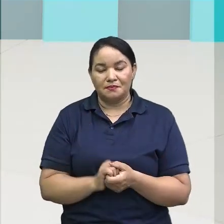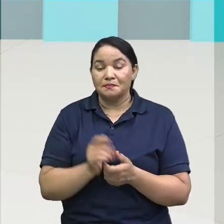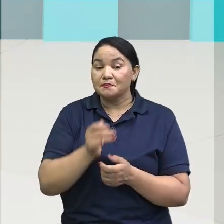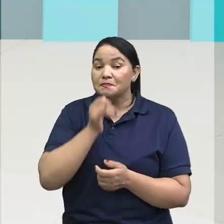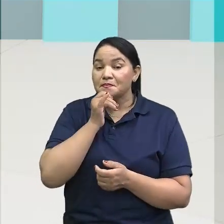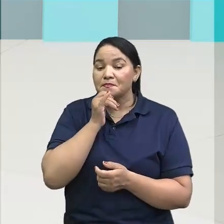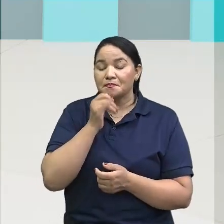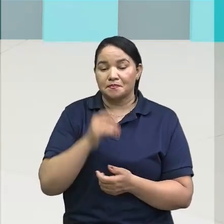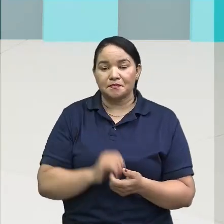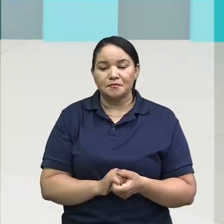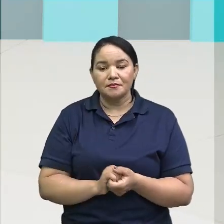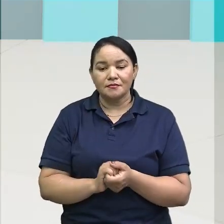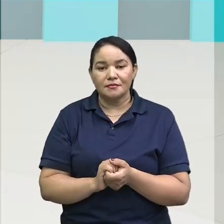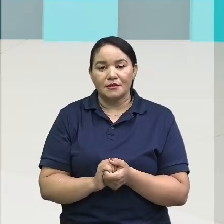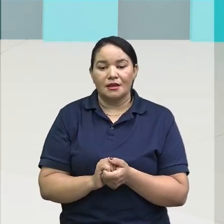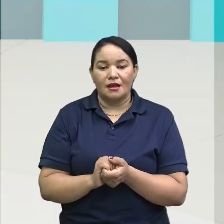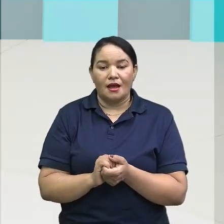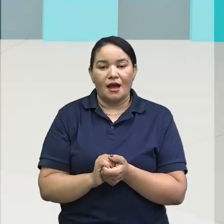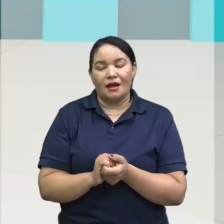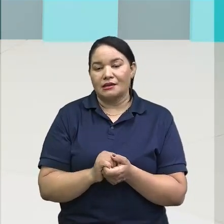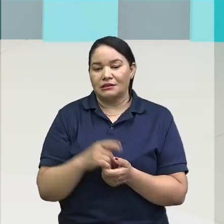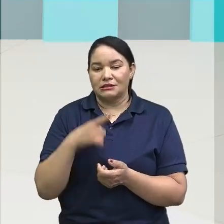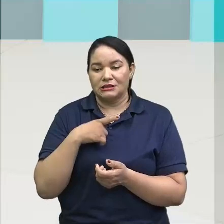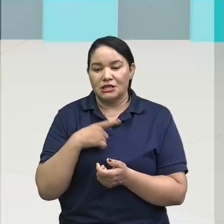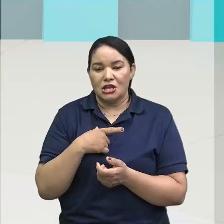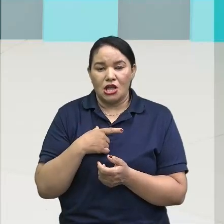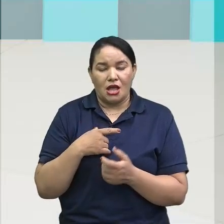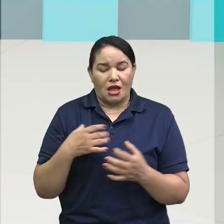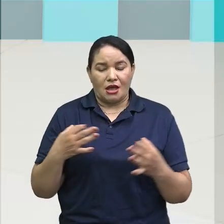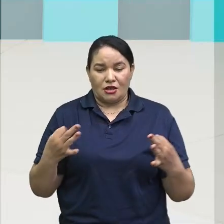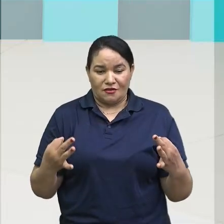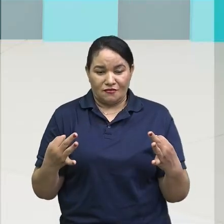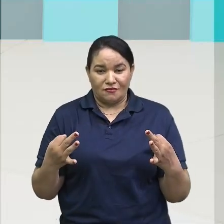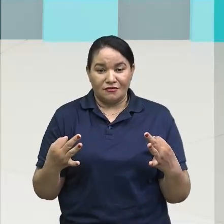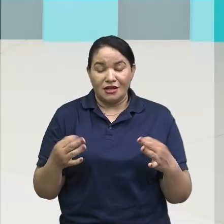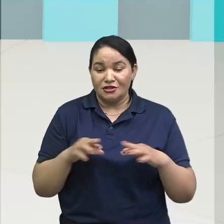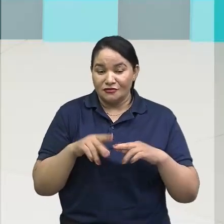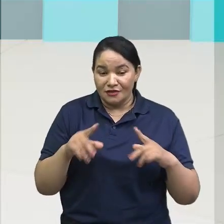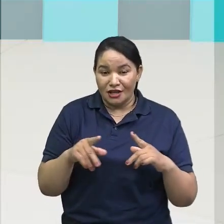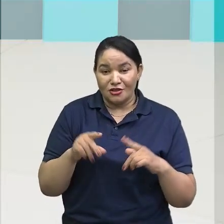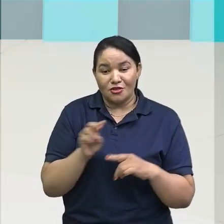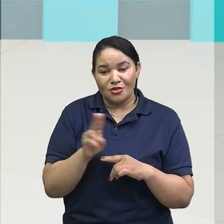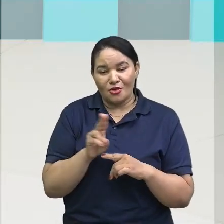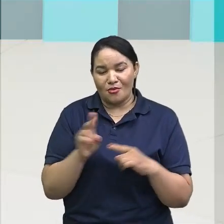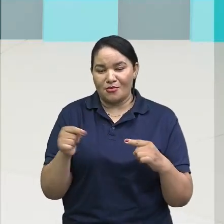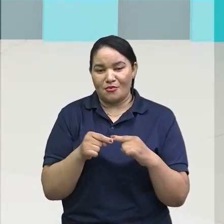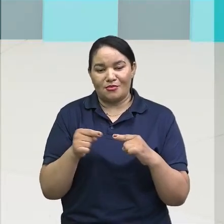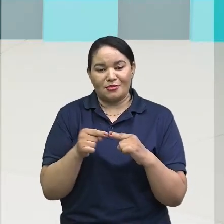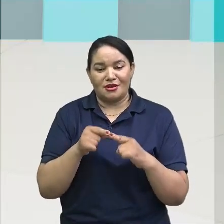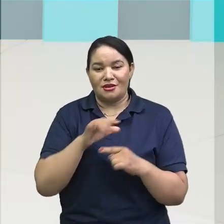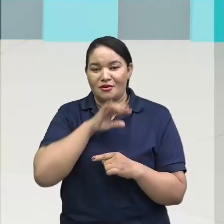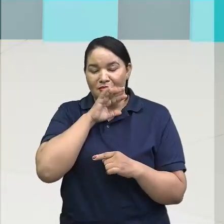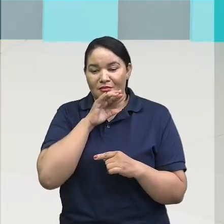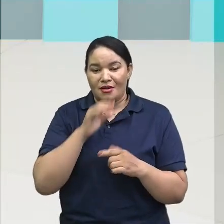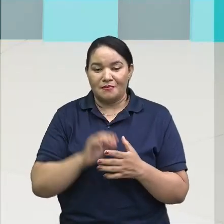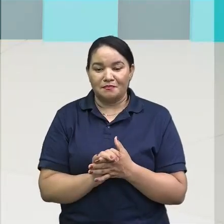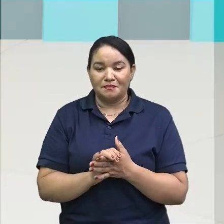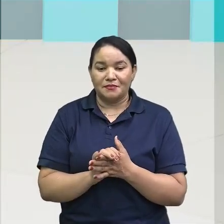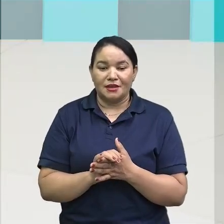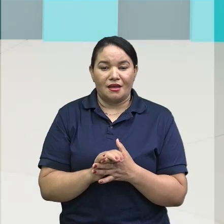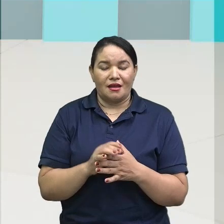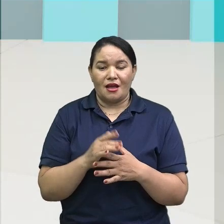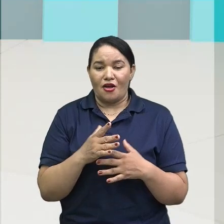temos movimentações no yoga que têm nomes de animais. O gato, a vaca, que são